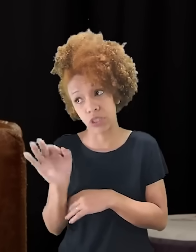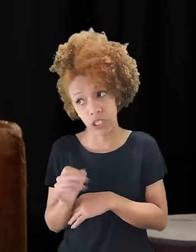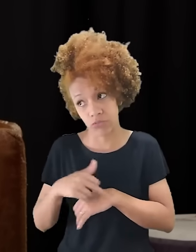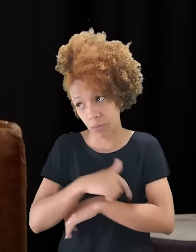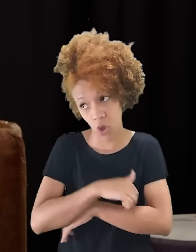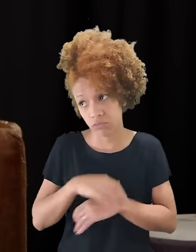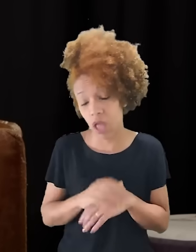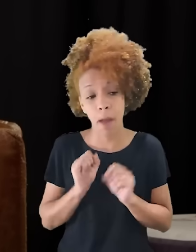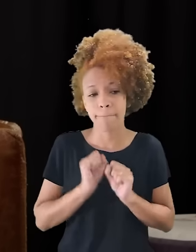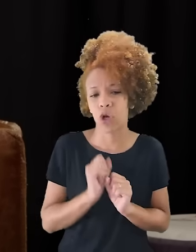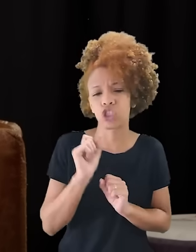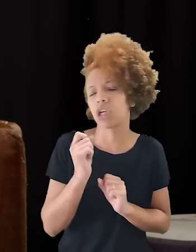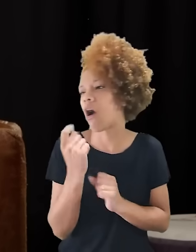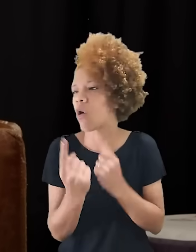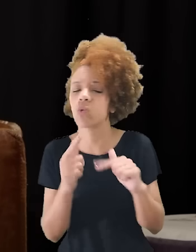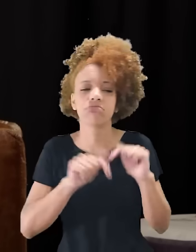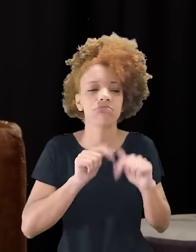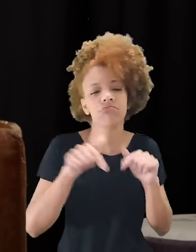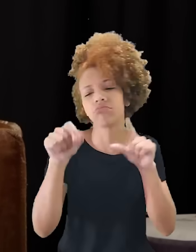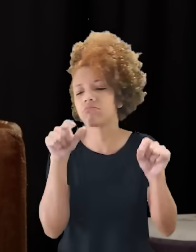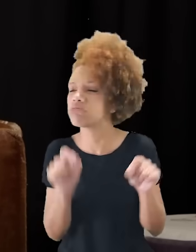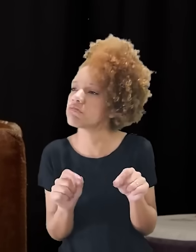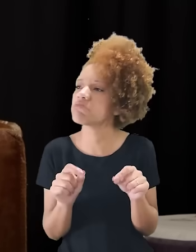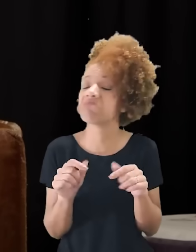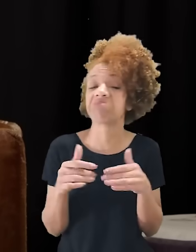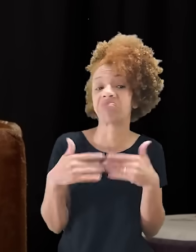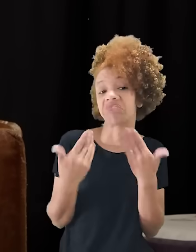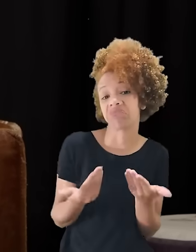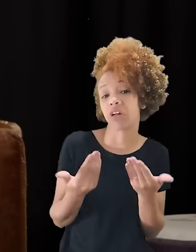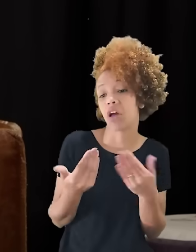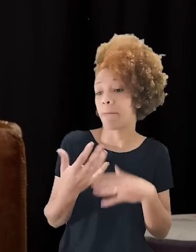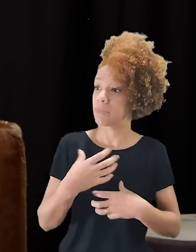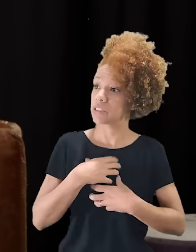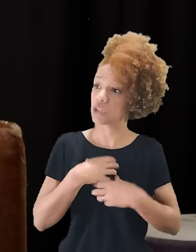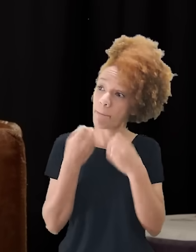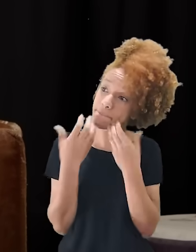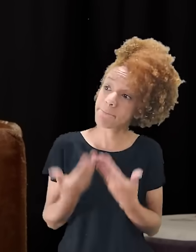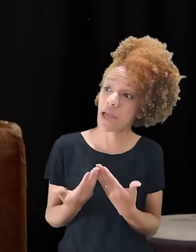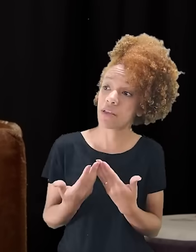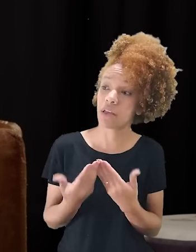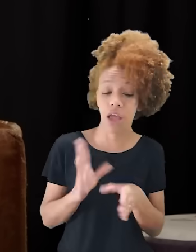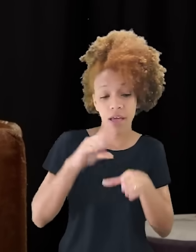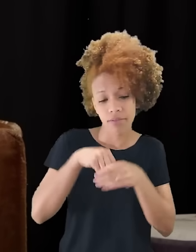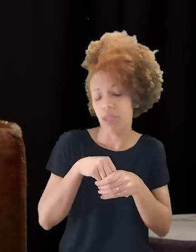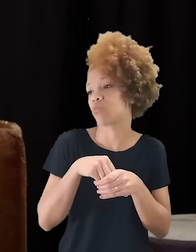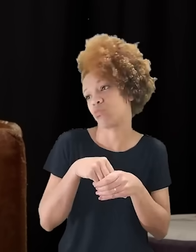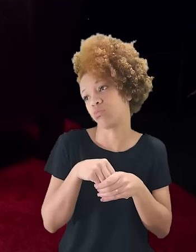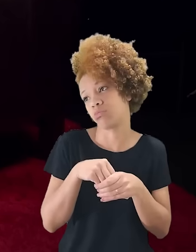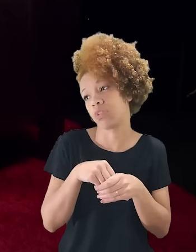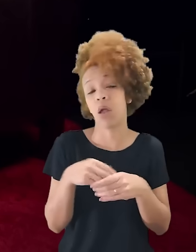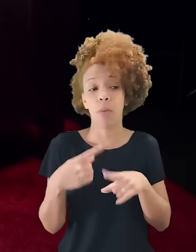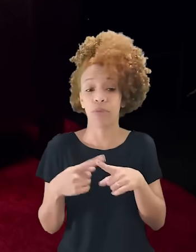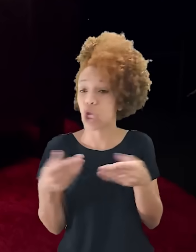na moda você pode pegar alguns itens algumas cores algumas coisas para você se sentir bem com aquilo e tá dentro da moda que